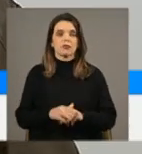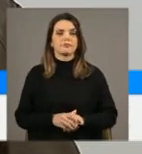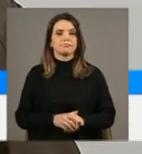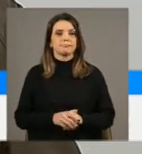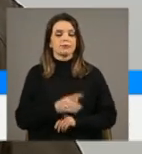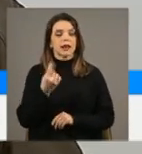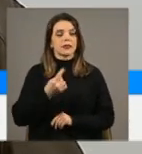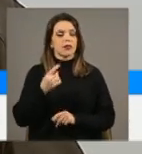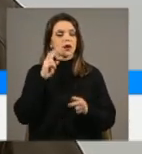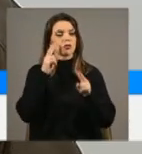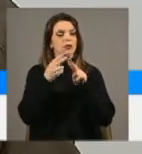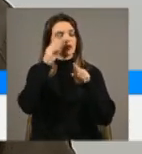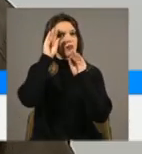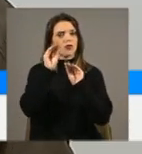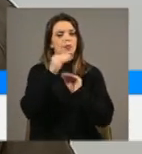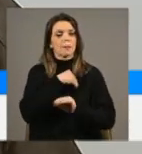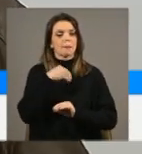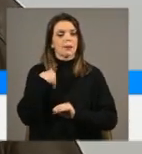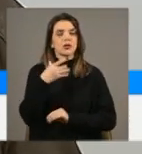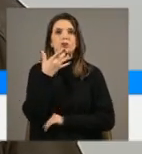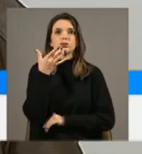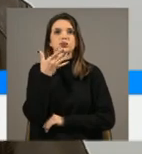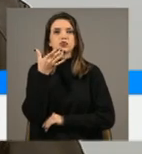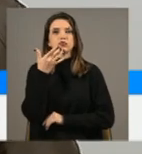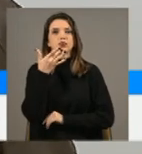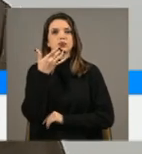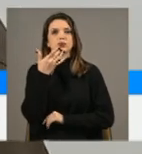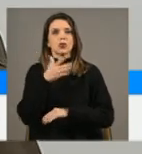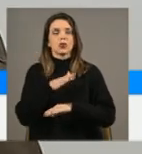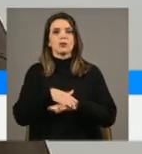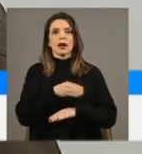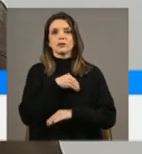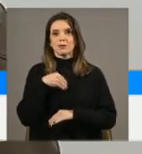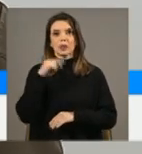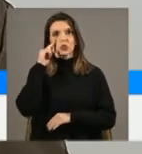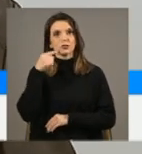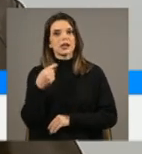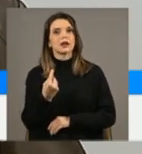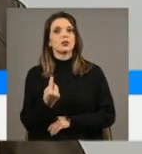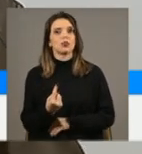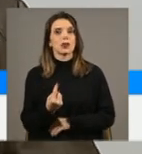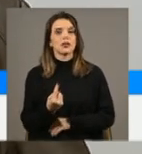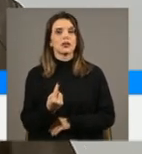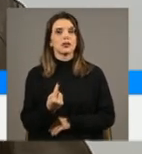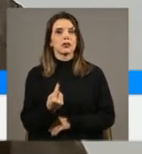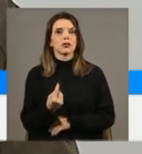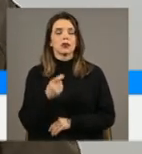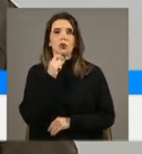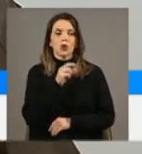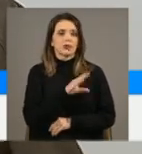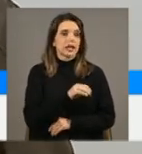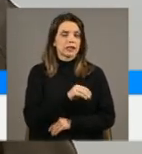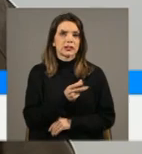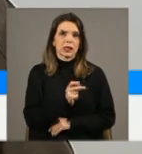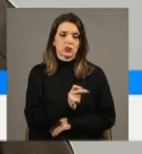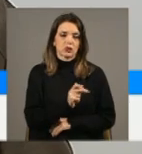ter a perspectiva de formar médicos em excesso, porque um médico, numa determinada especialidade, leva, sei lá, 10 anos,